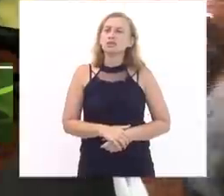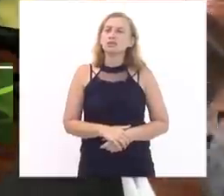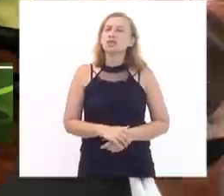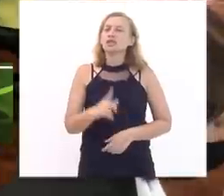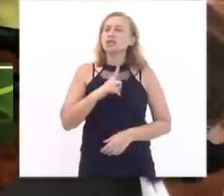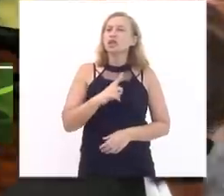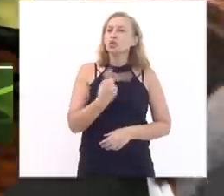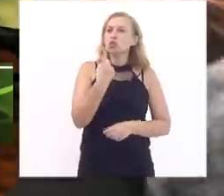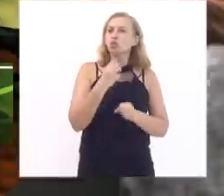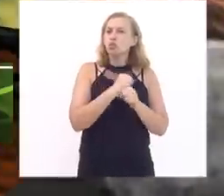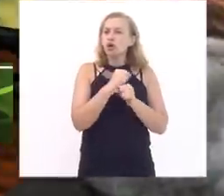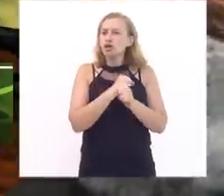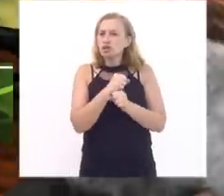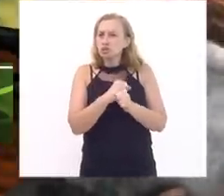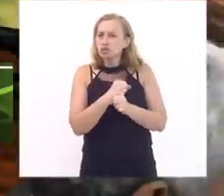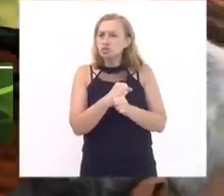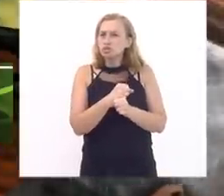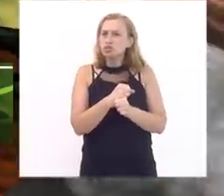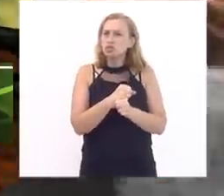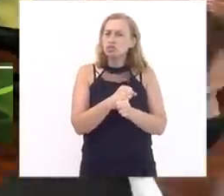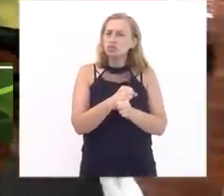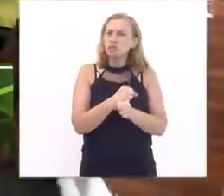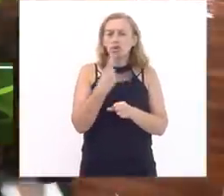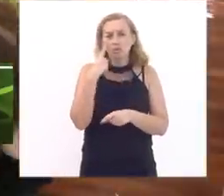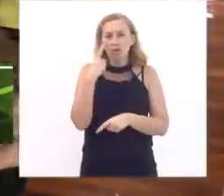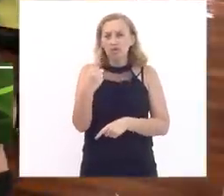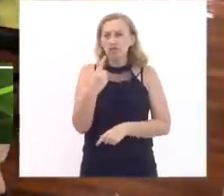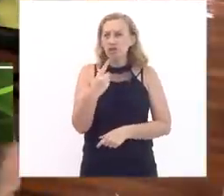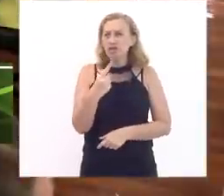um ano, o militar, para buscar